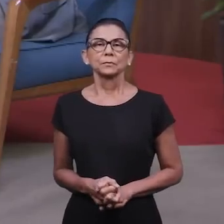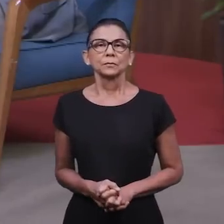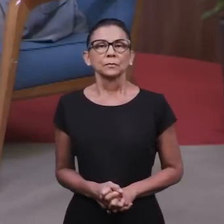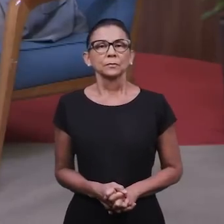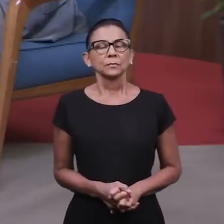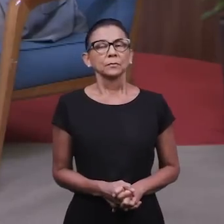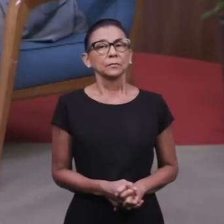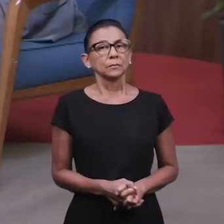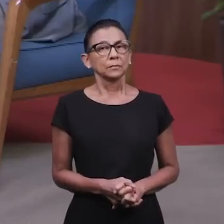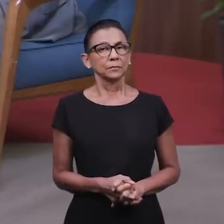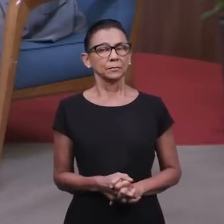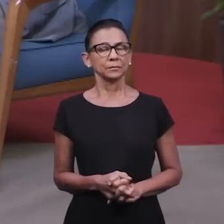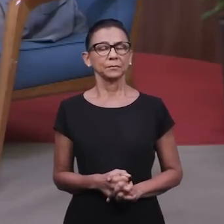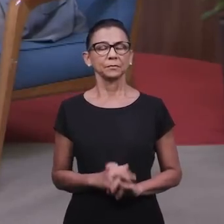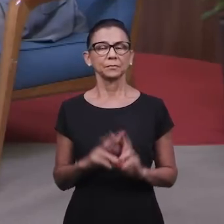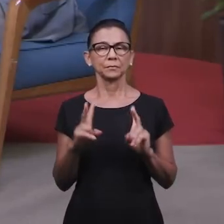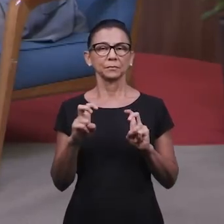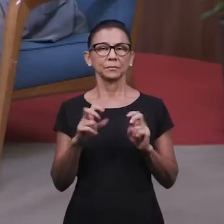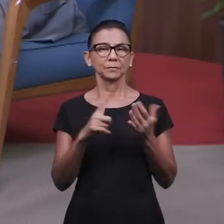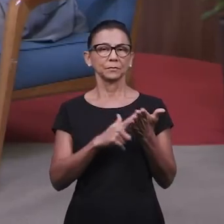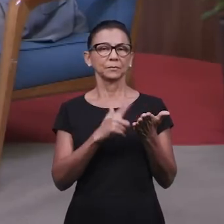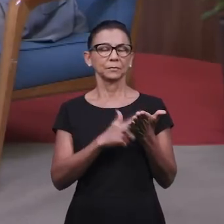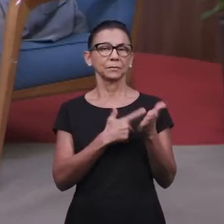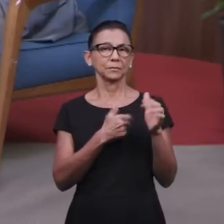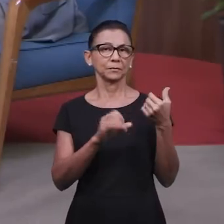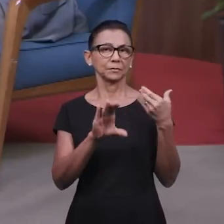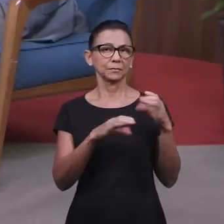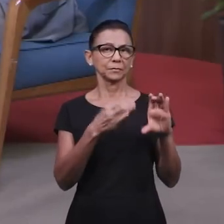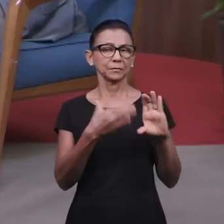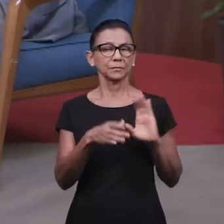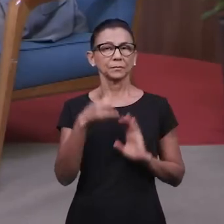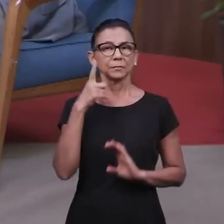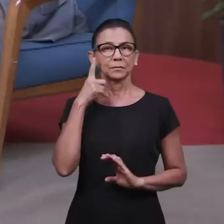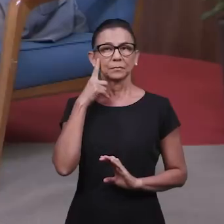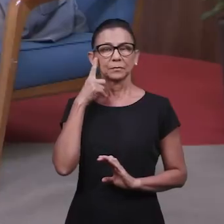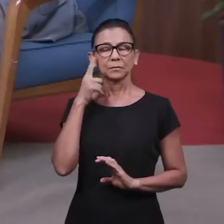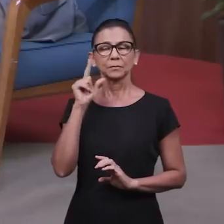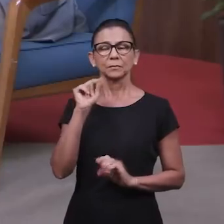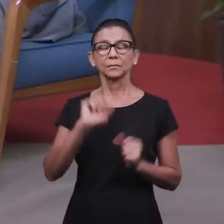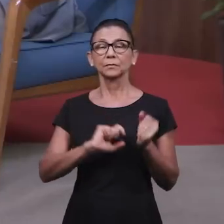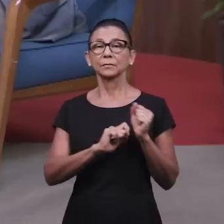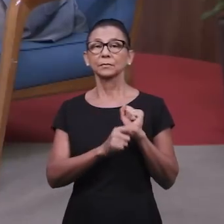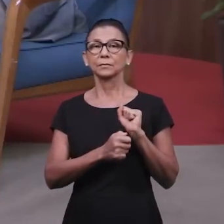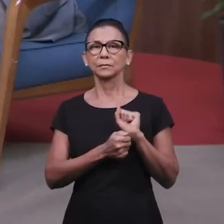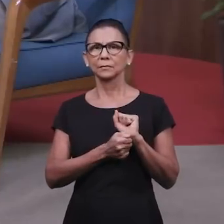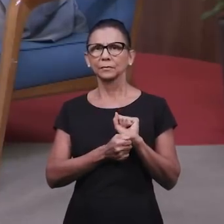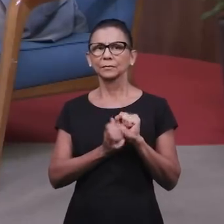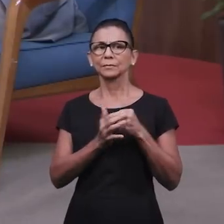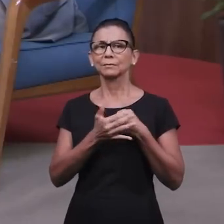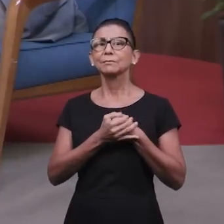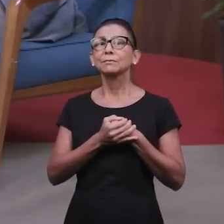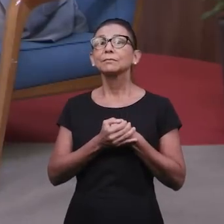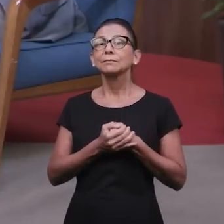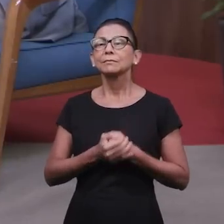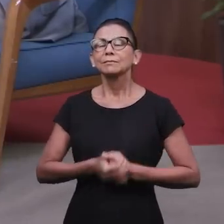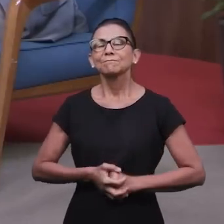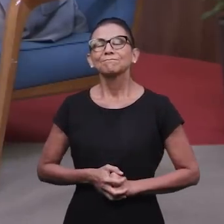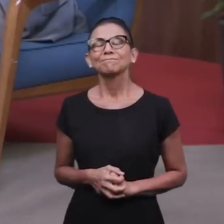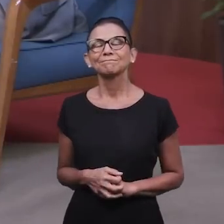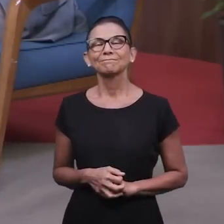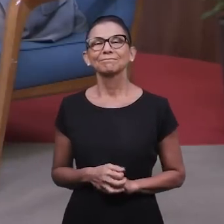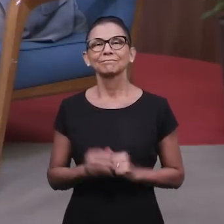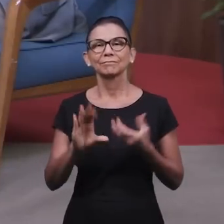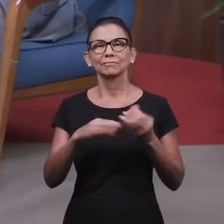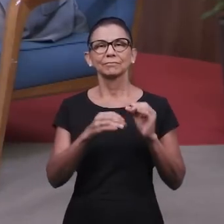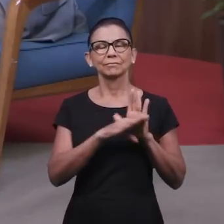estamos falando sobre o livro de Cantares, então vamos ver esta linha subjacente, onde é que ela se apresenta dentro do livro de Cantares. Cantares